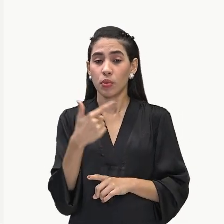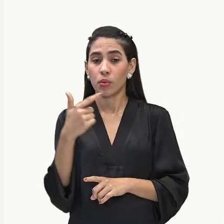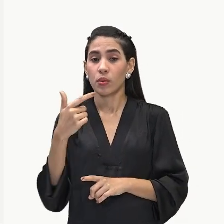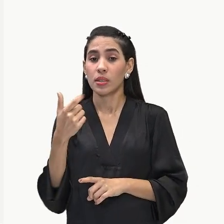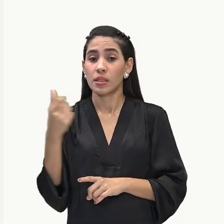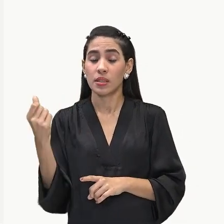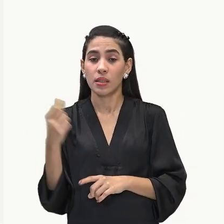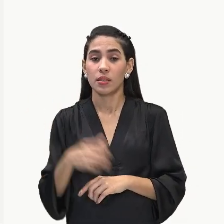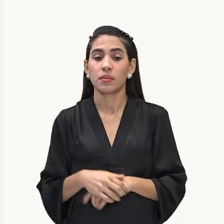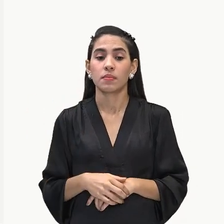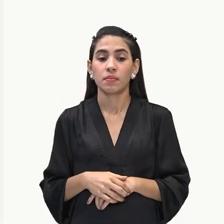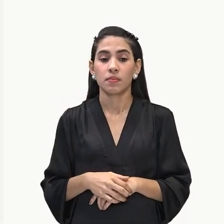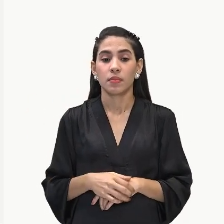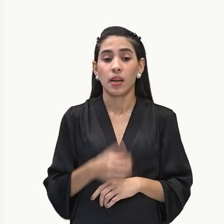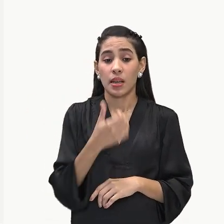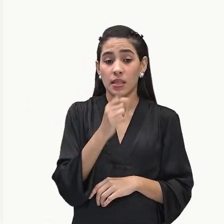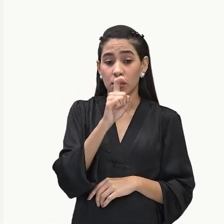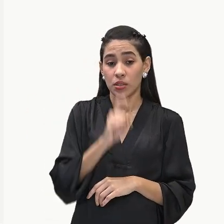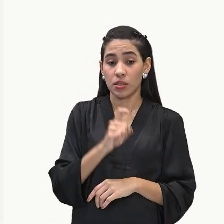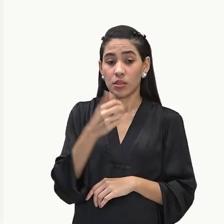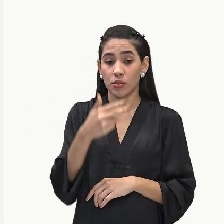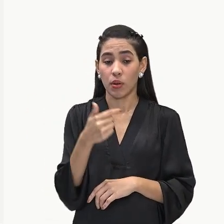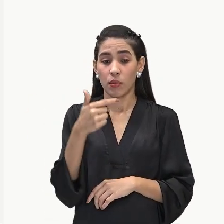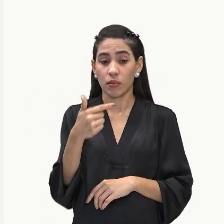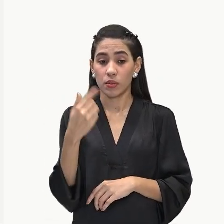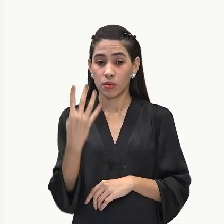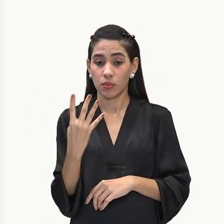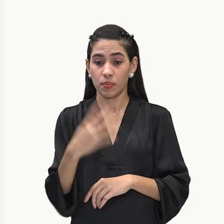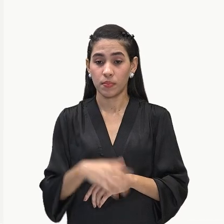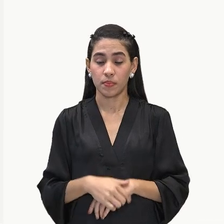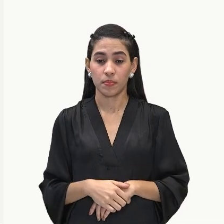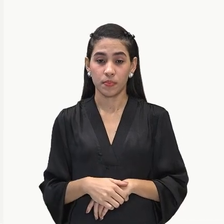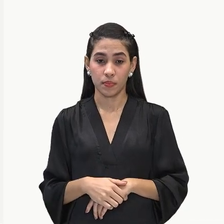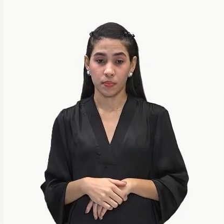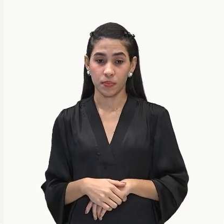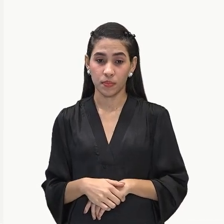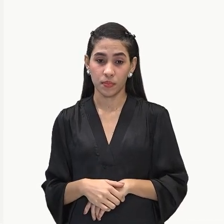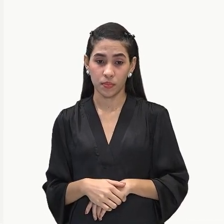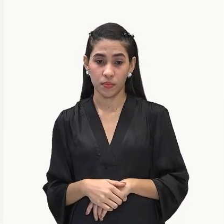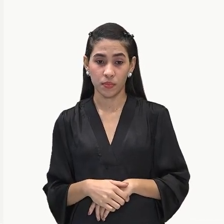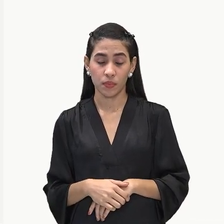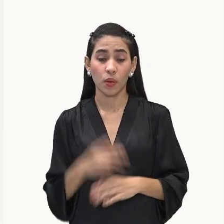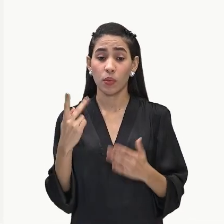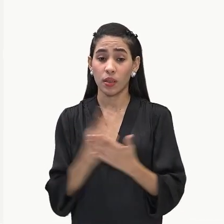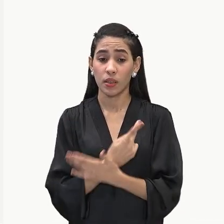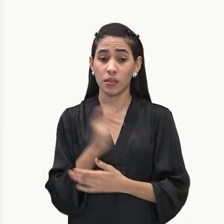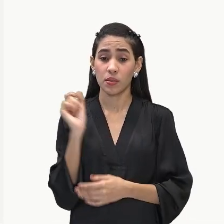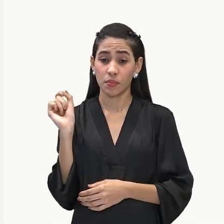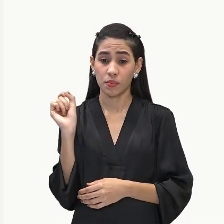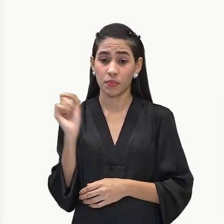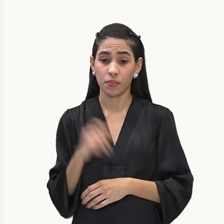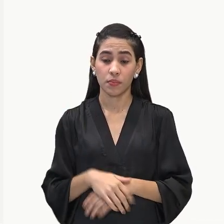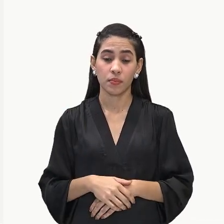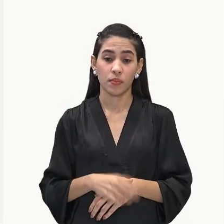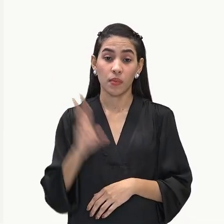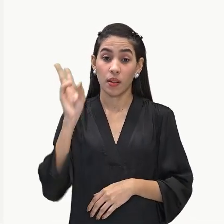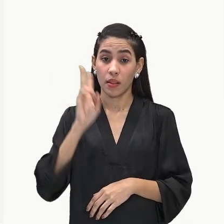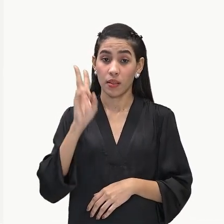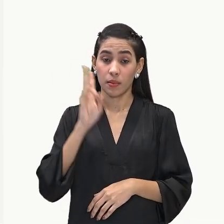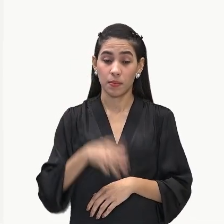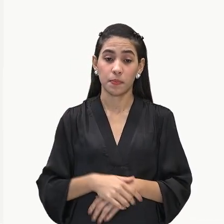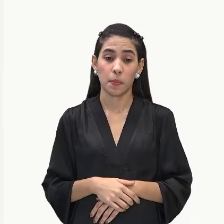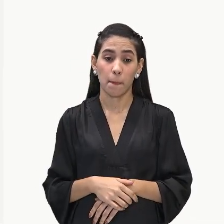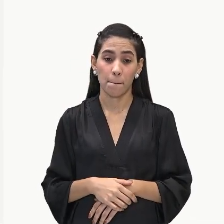a 24. Chegamos nesse detalhe bem aqui. O que acontece? Lembre que